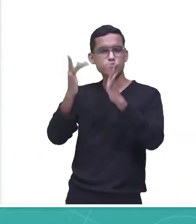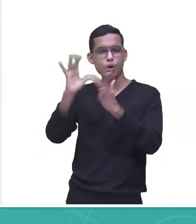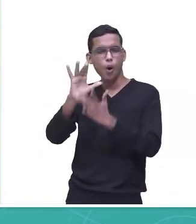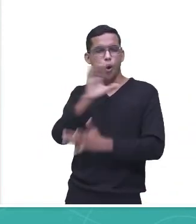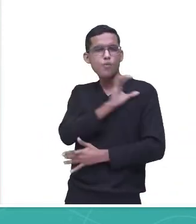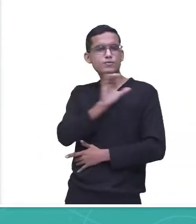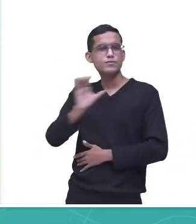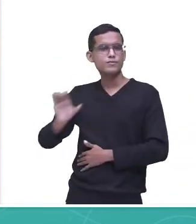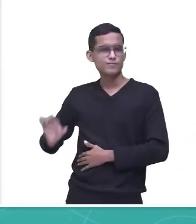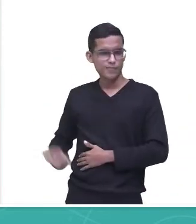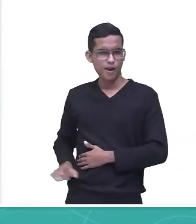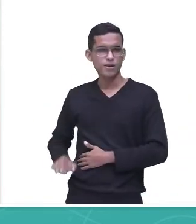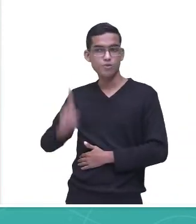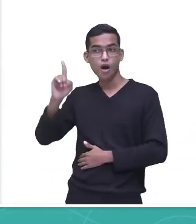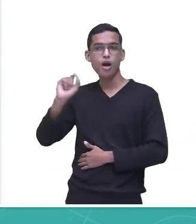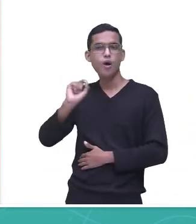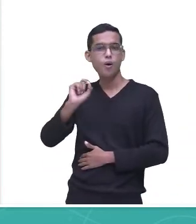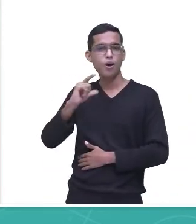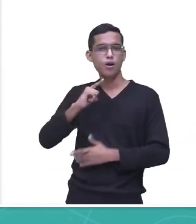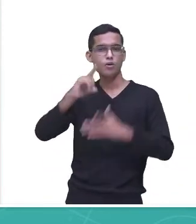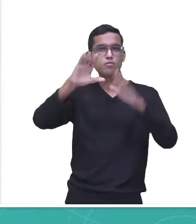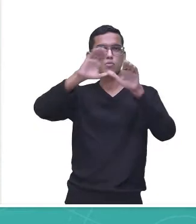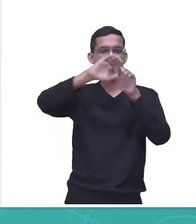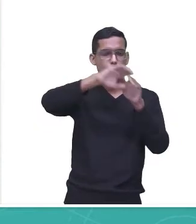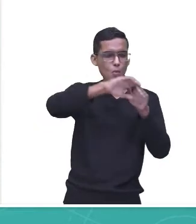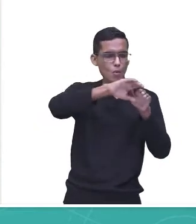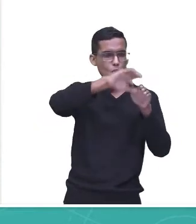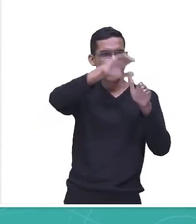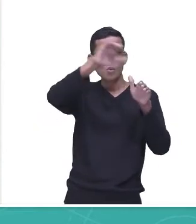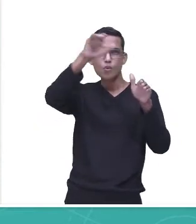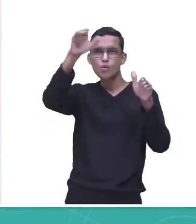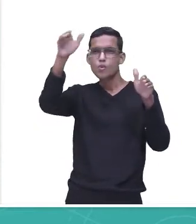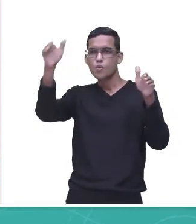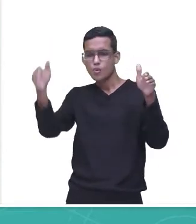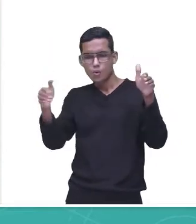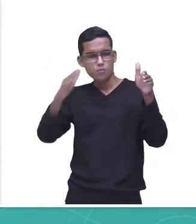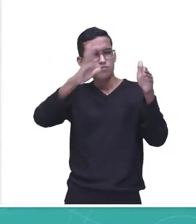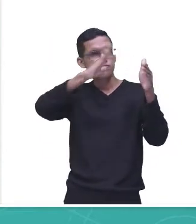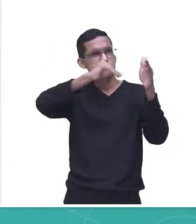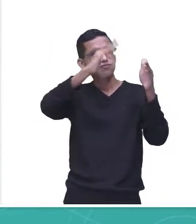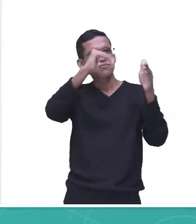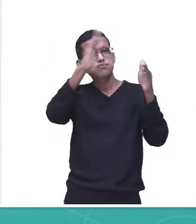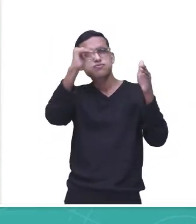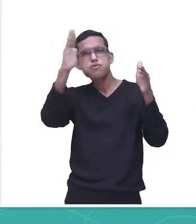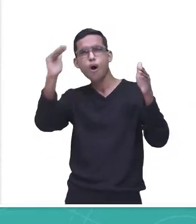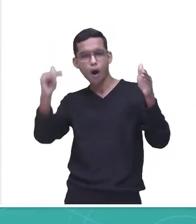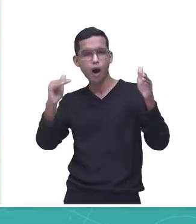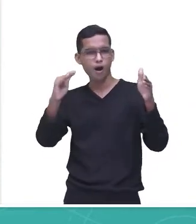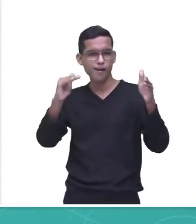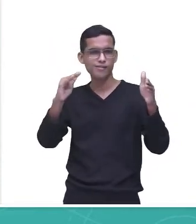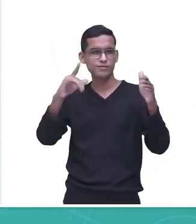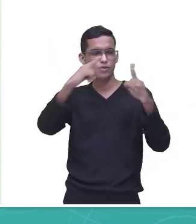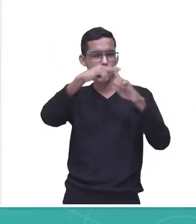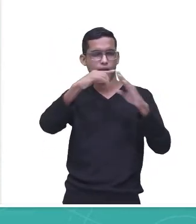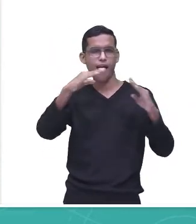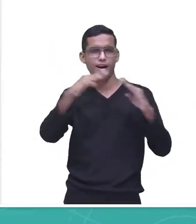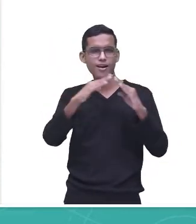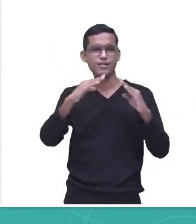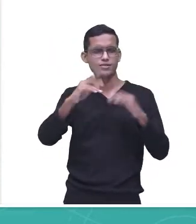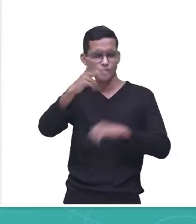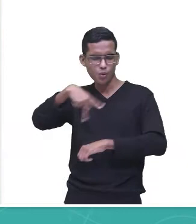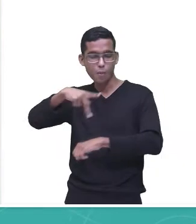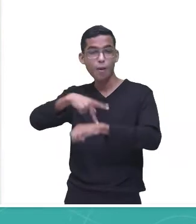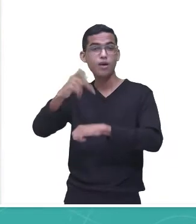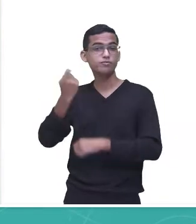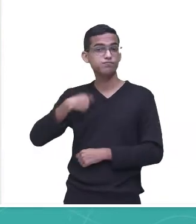Ele foi pintado na parede de uma igreja na Espanha. E como vocês podem ver aqui, a arte românica,